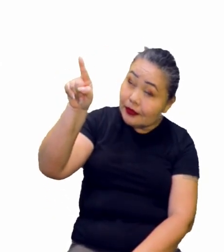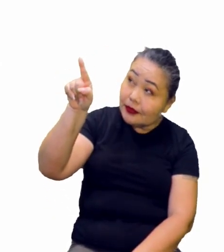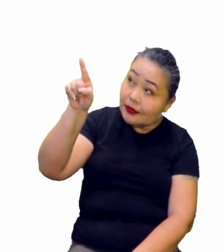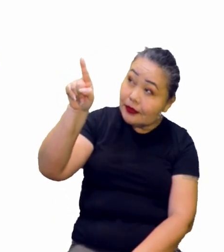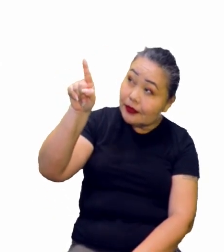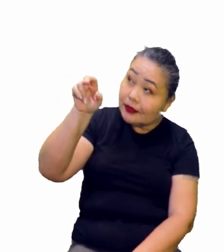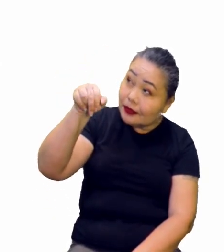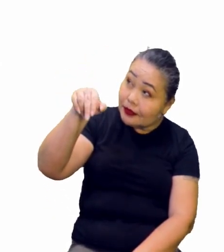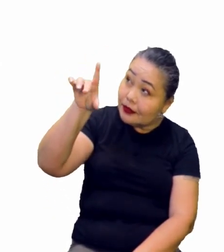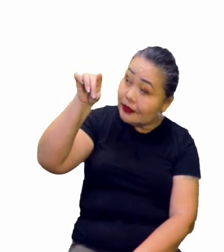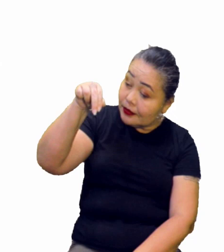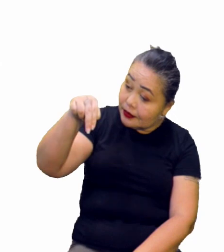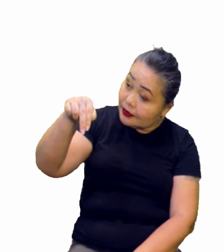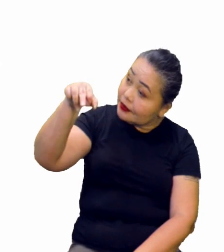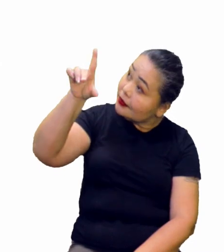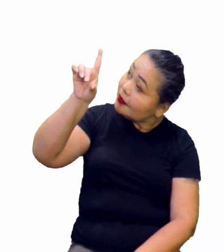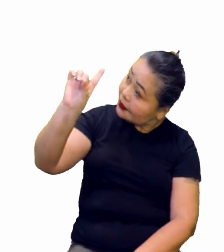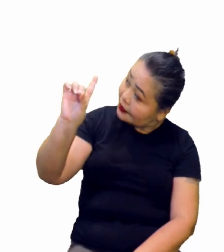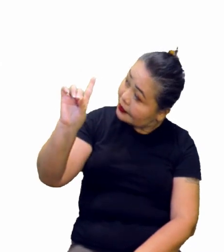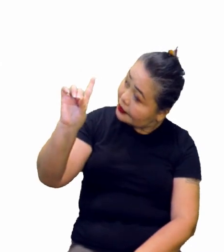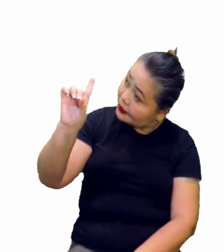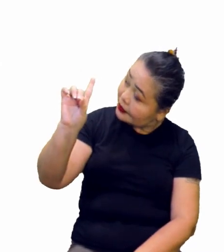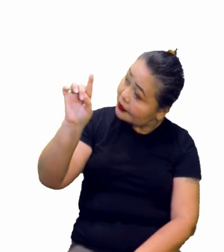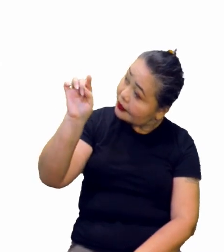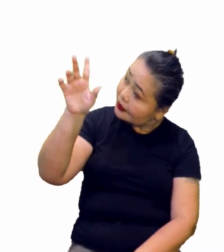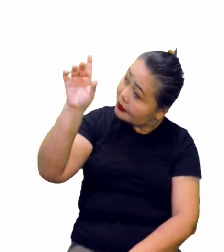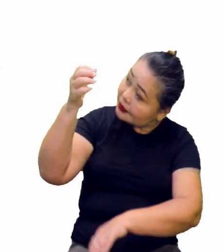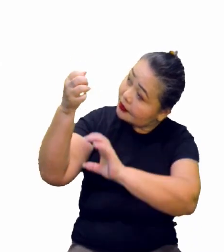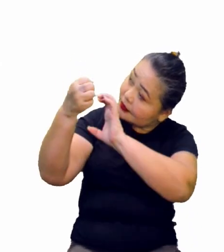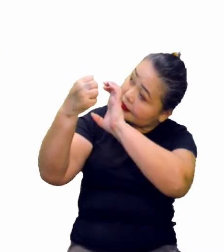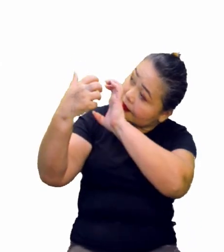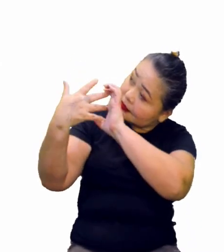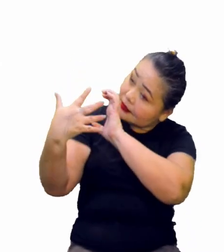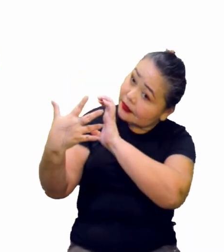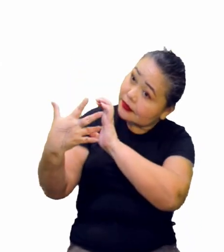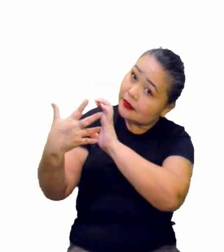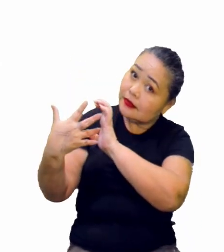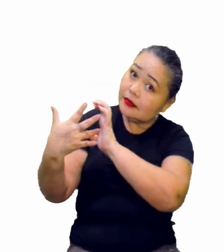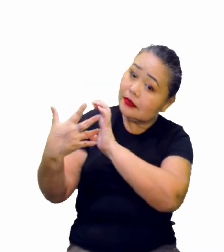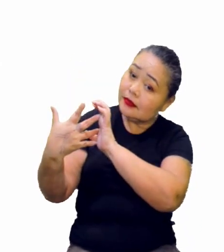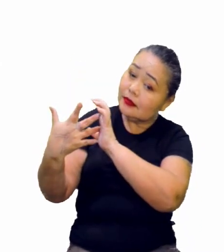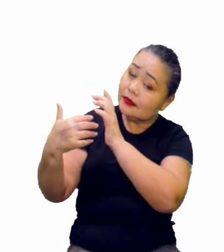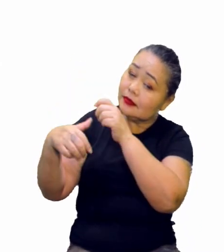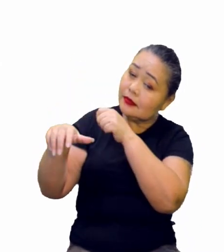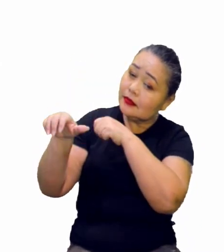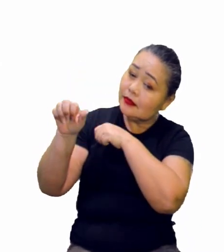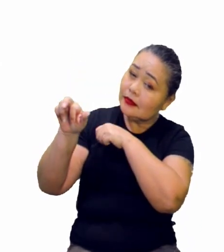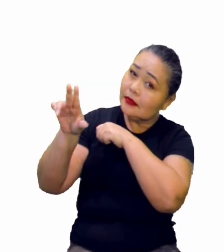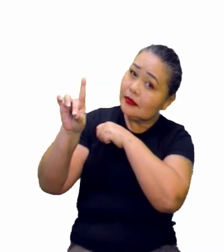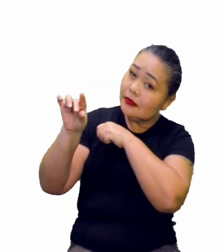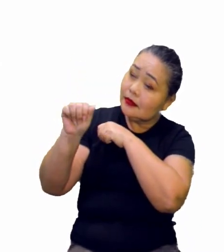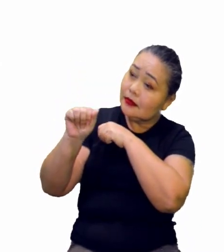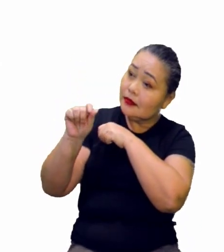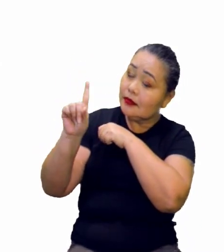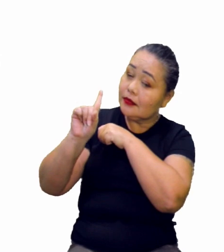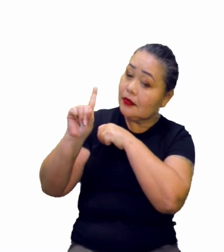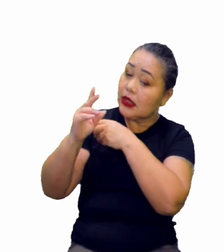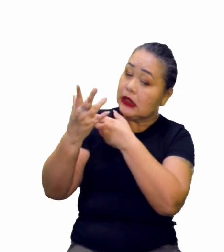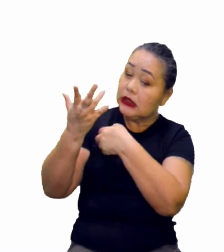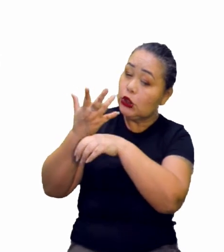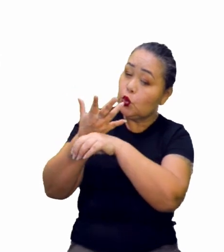lá no Nordeste, tem uma característica que parece que é muito árido, seco, mas no